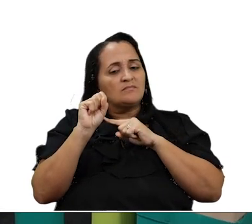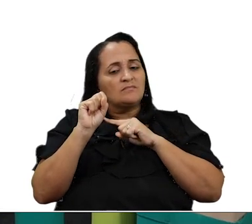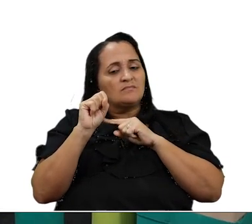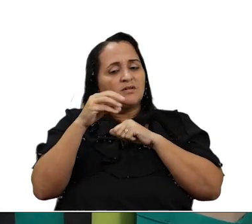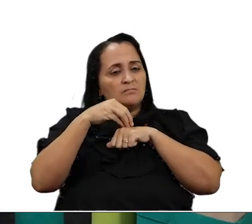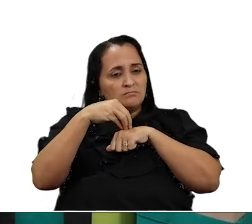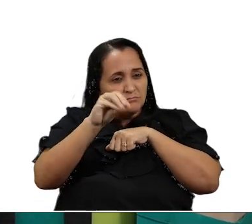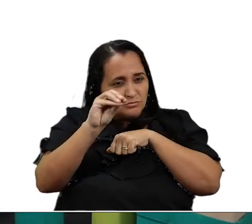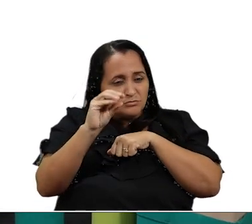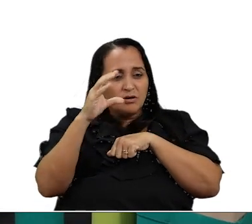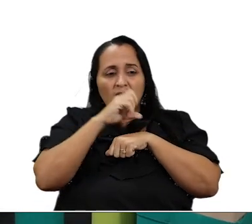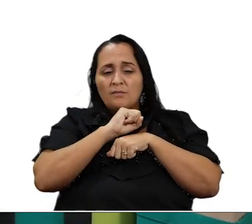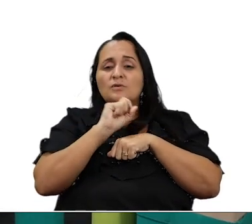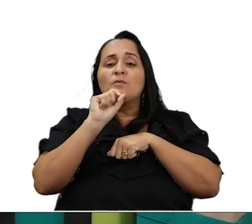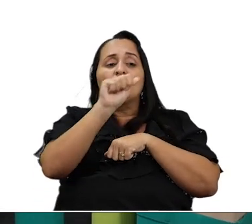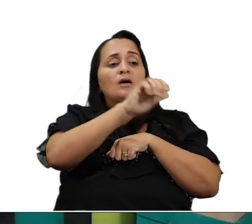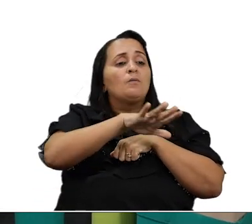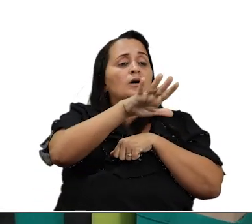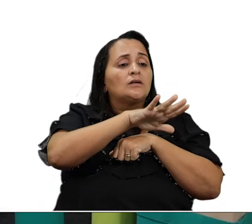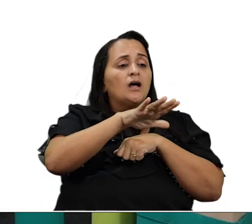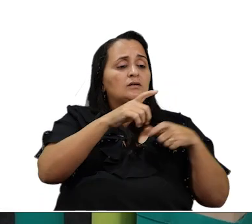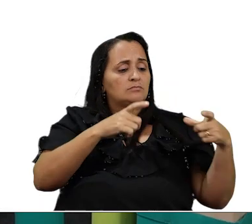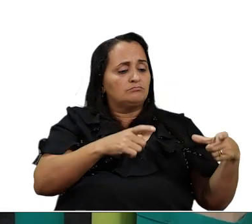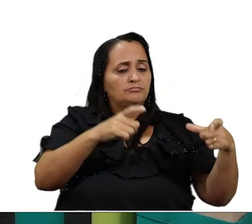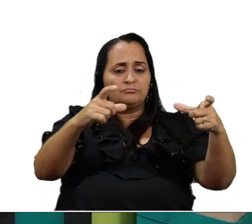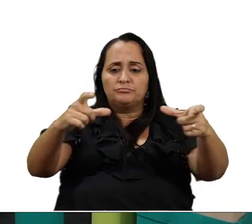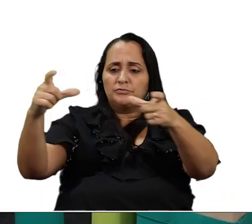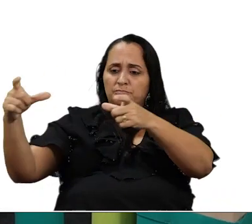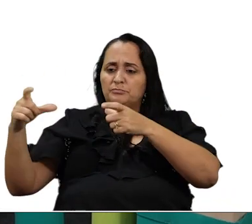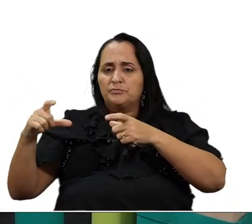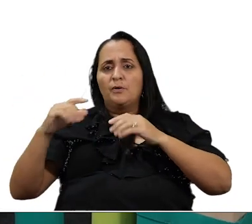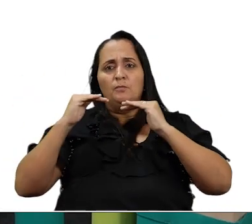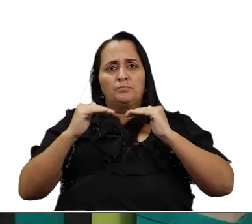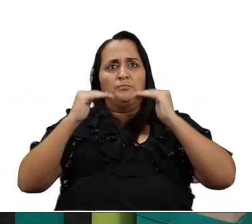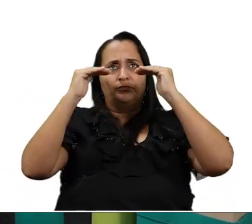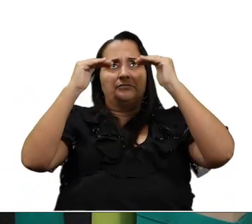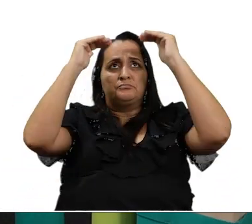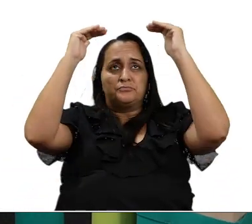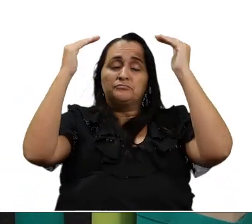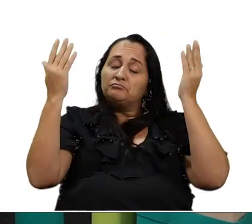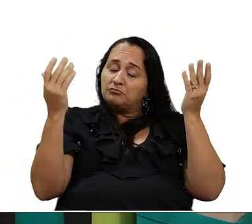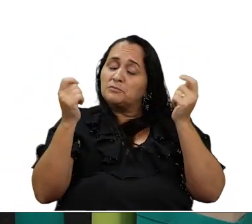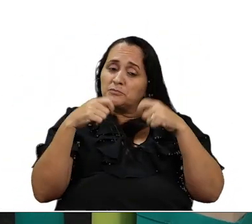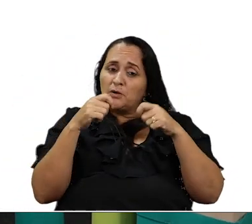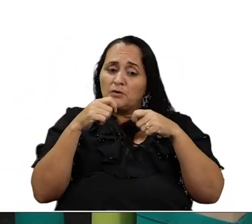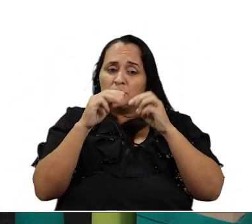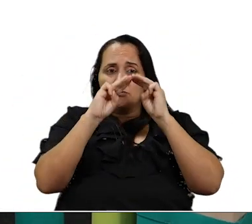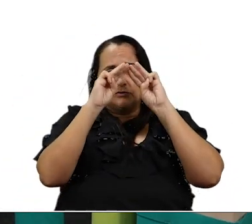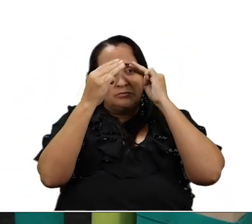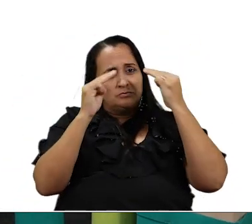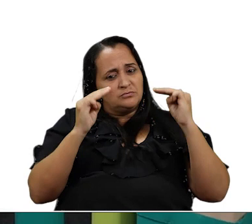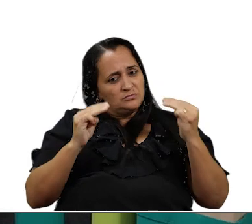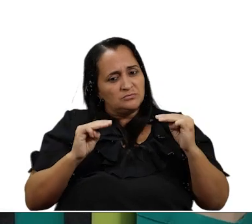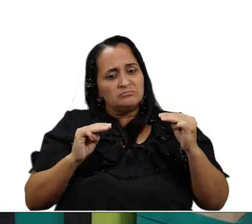dizer, pavimentos são as áreas, os andares. São regiões. Então, vamos dizer, esse museu tem